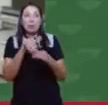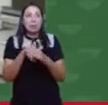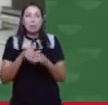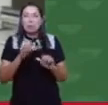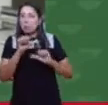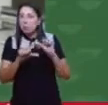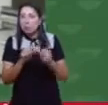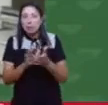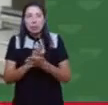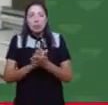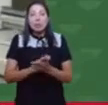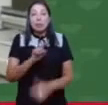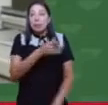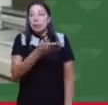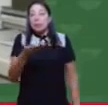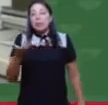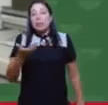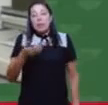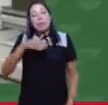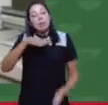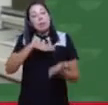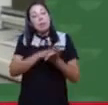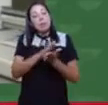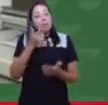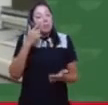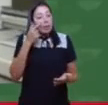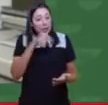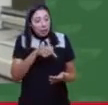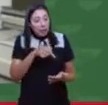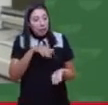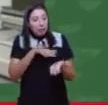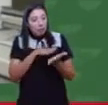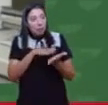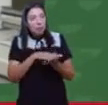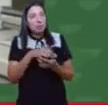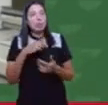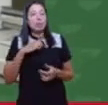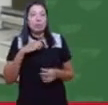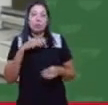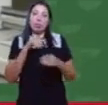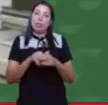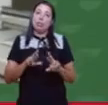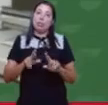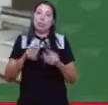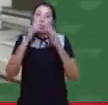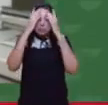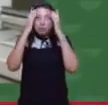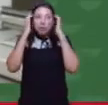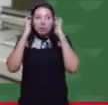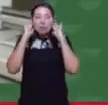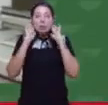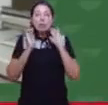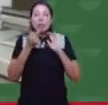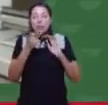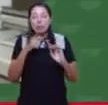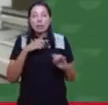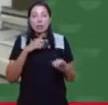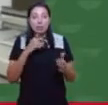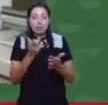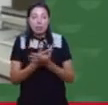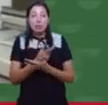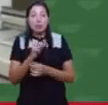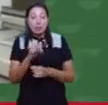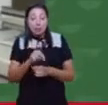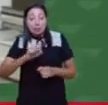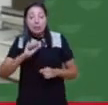mudar. O que eles querem é imprimir o voto, olhar para aquele voto impresso e dizer, ah, eu votei diferente, e dizer que teve fraude.